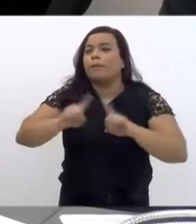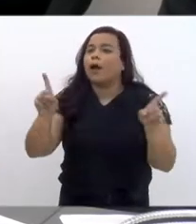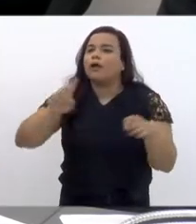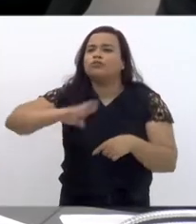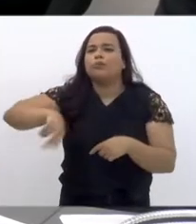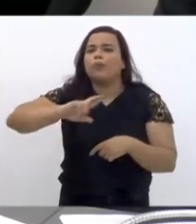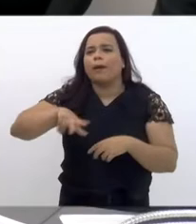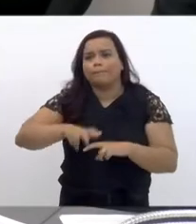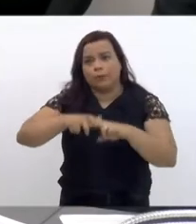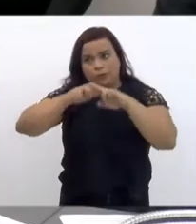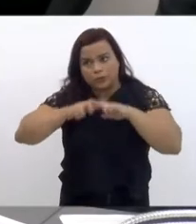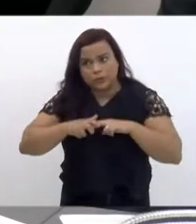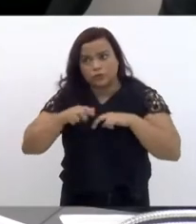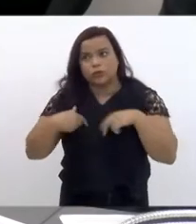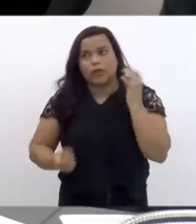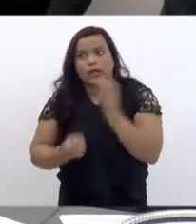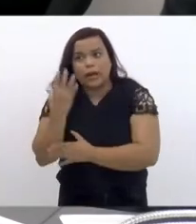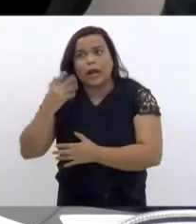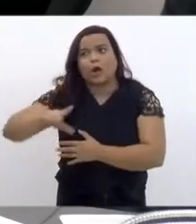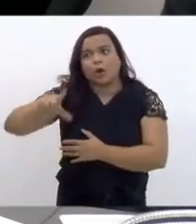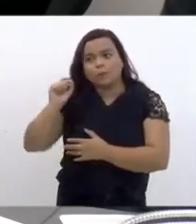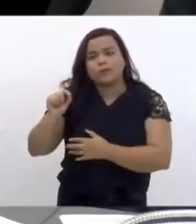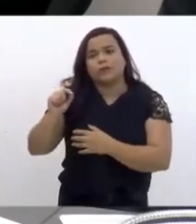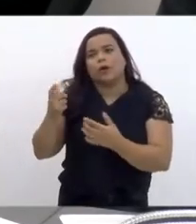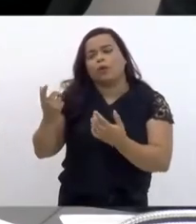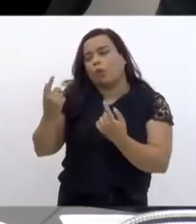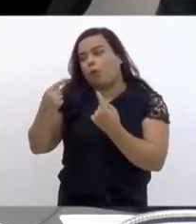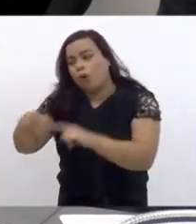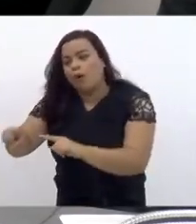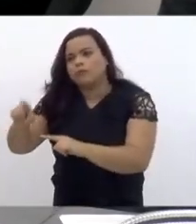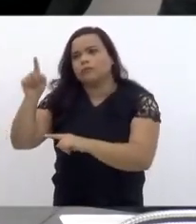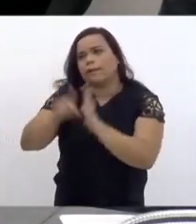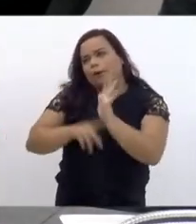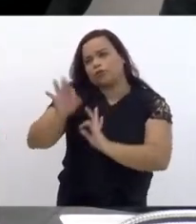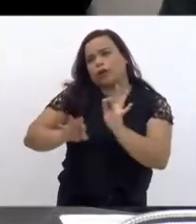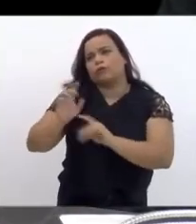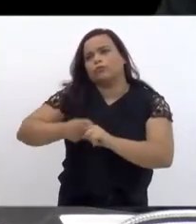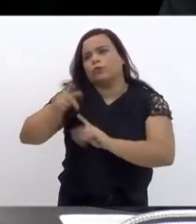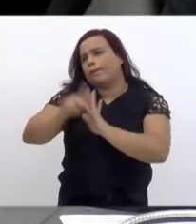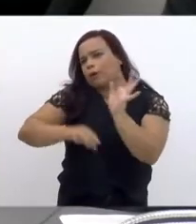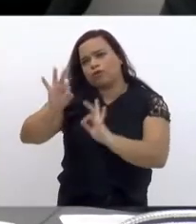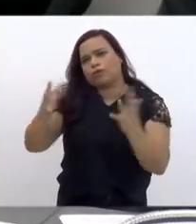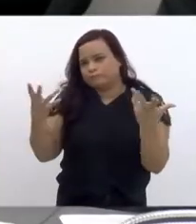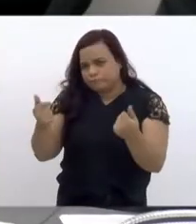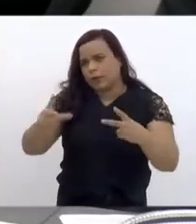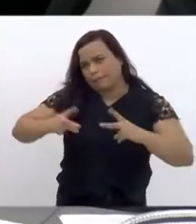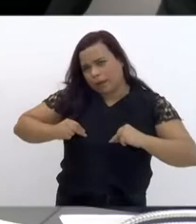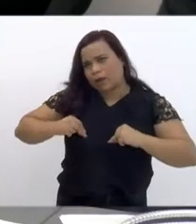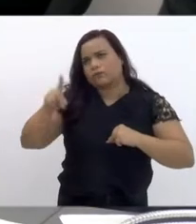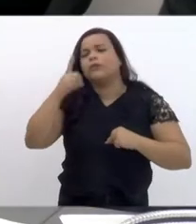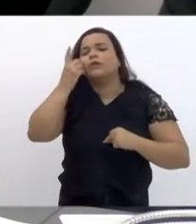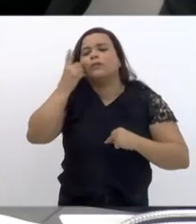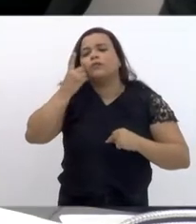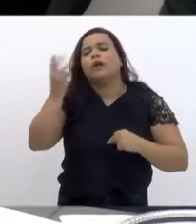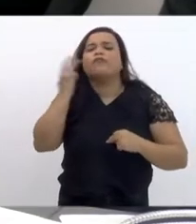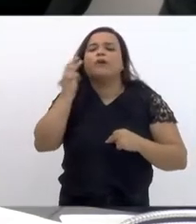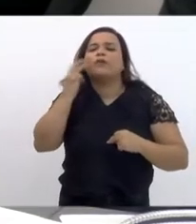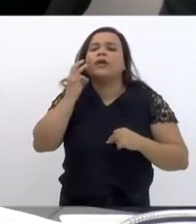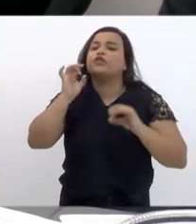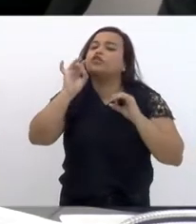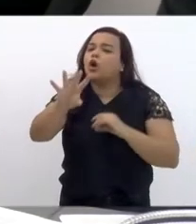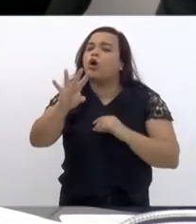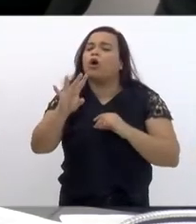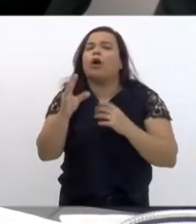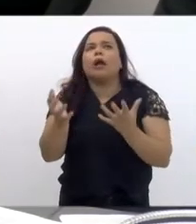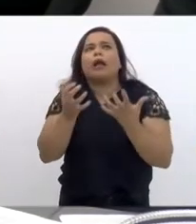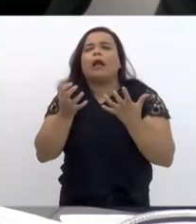que quero também criar óbice ao projeto, que é um projeto absolutamente meritório do deputado Valdec. É só no sentido de